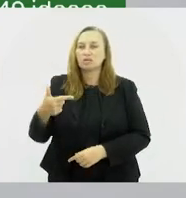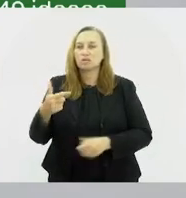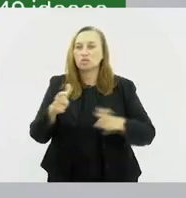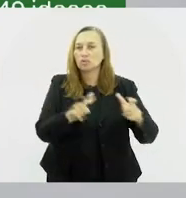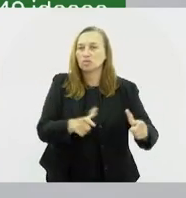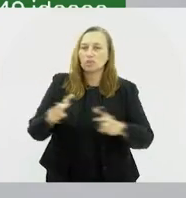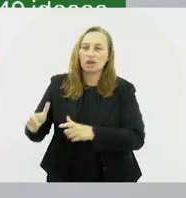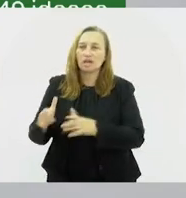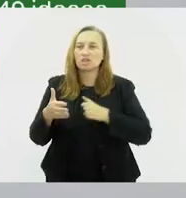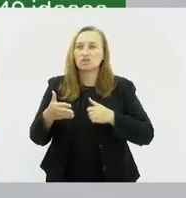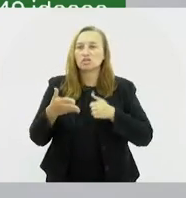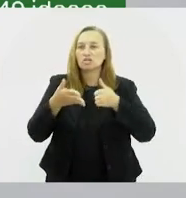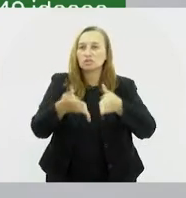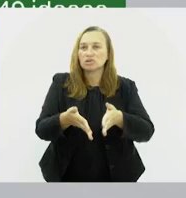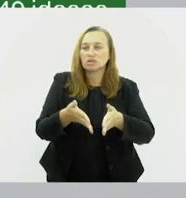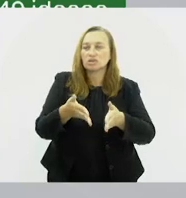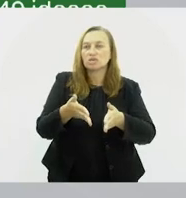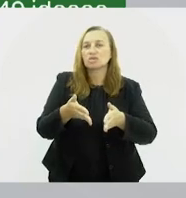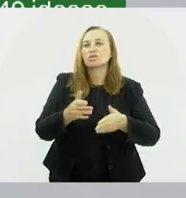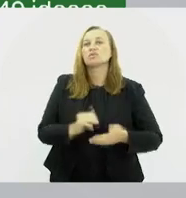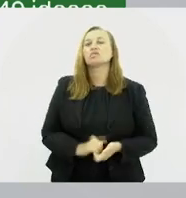3 centros... Ajuda aí.